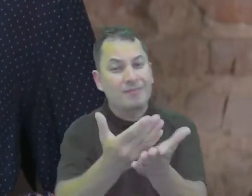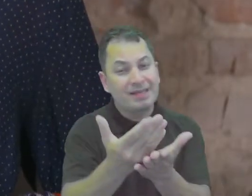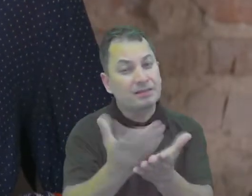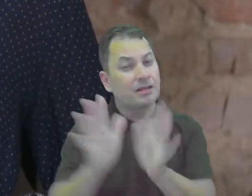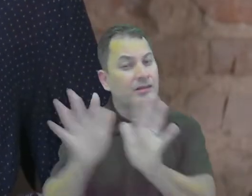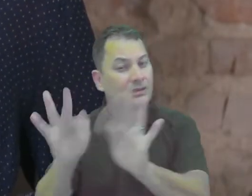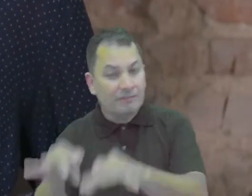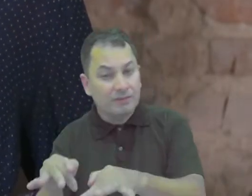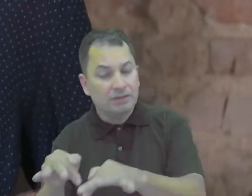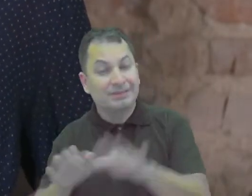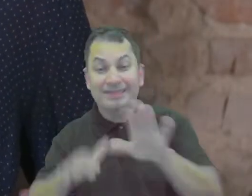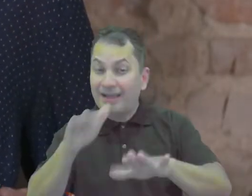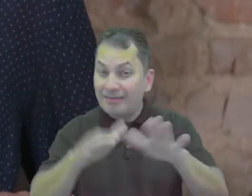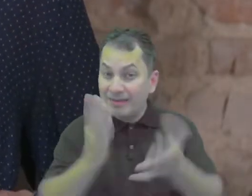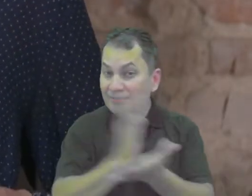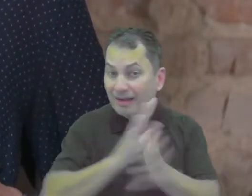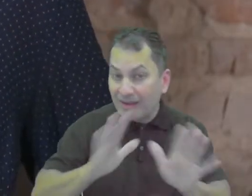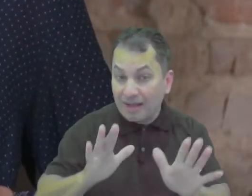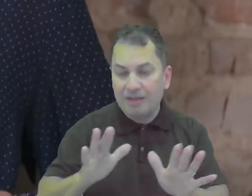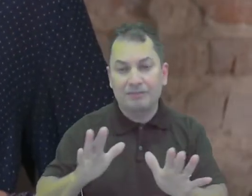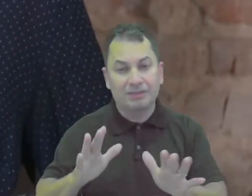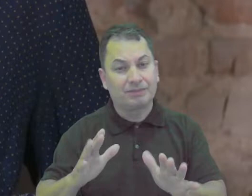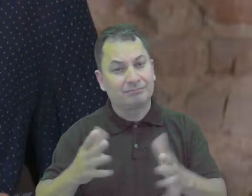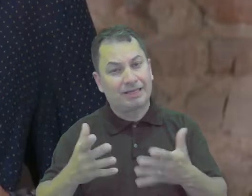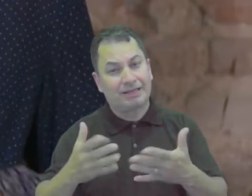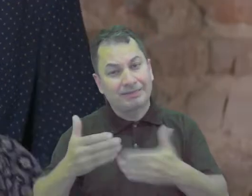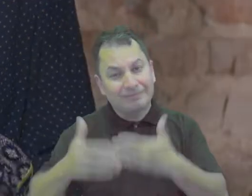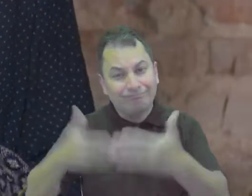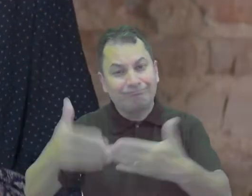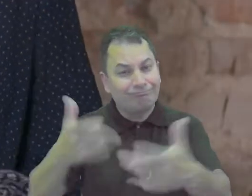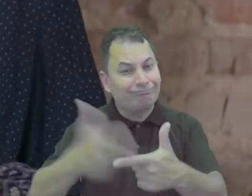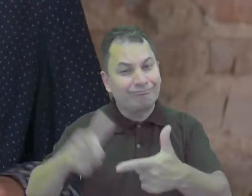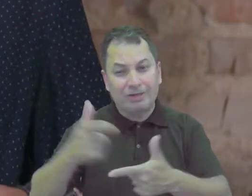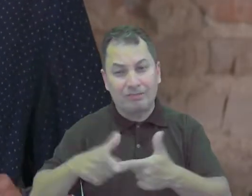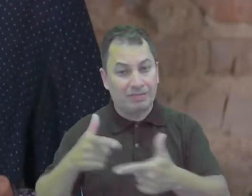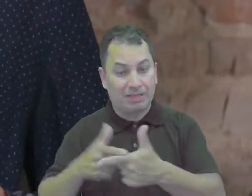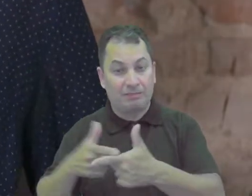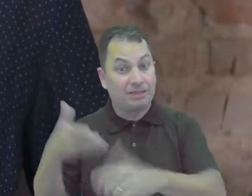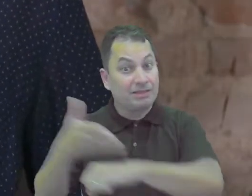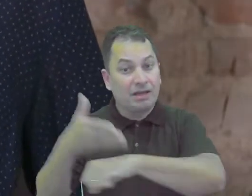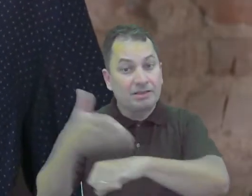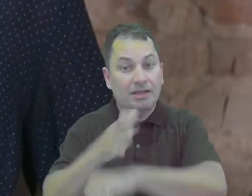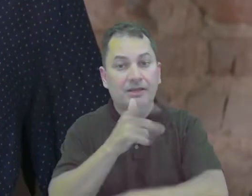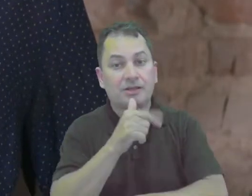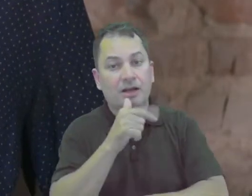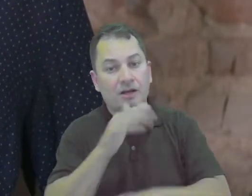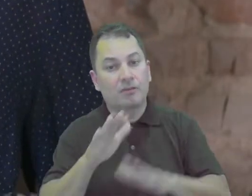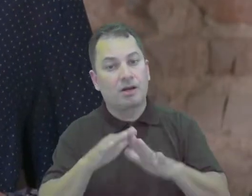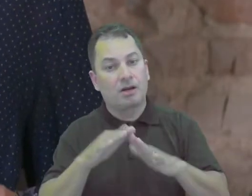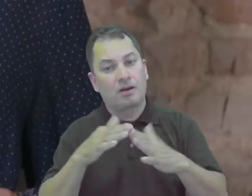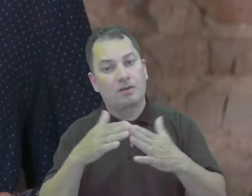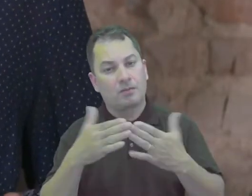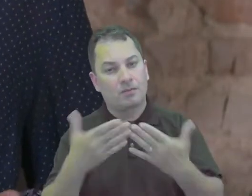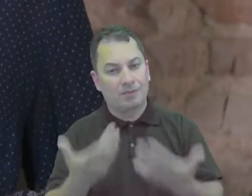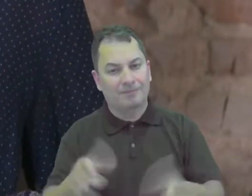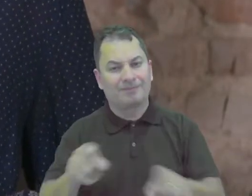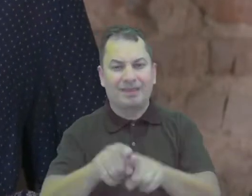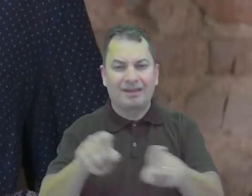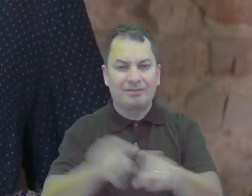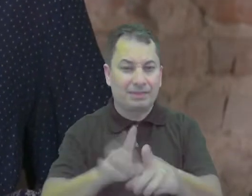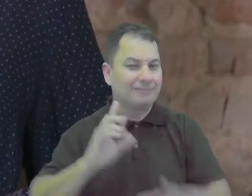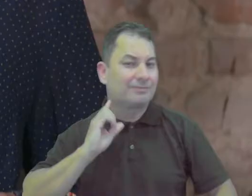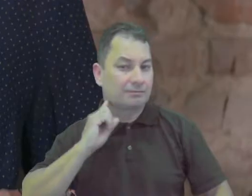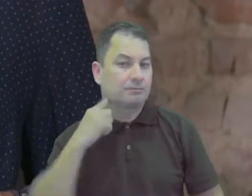elas acabam gerando vários problemas de acesso à água e a água também fica muito